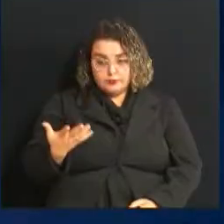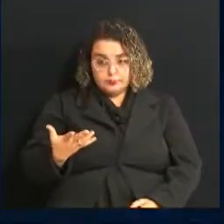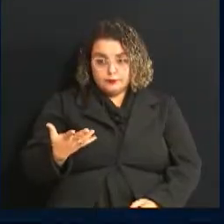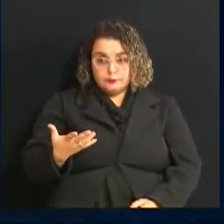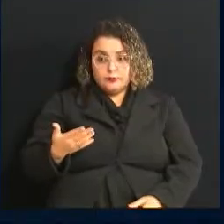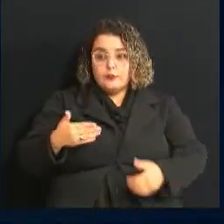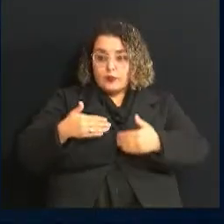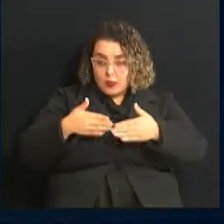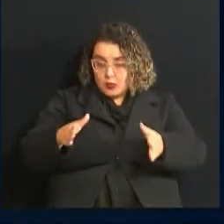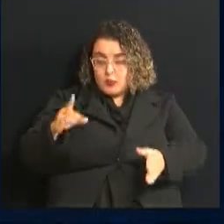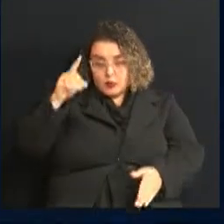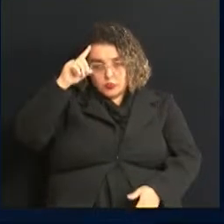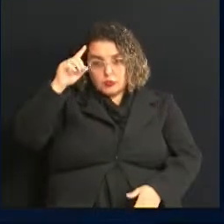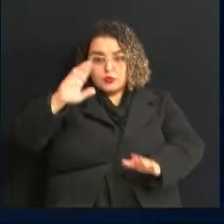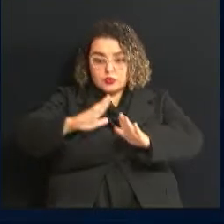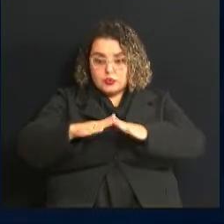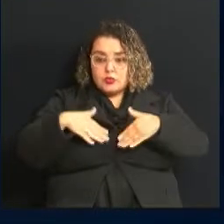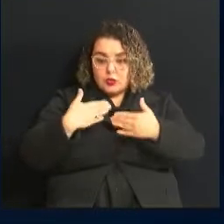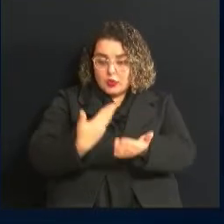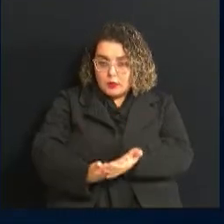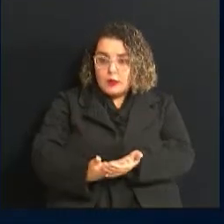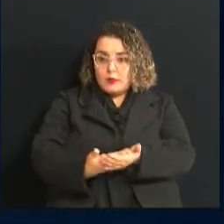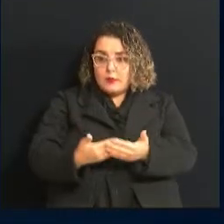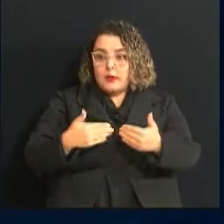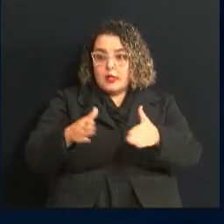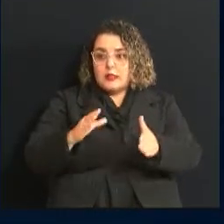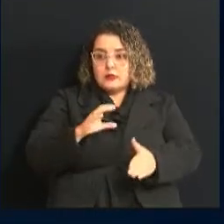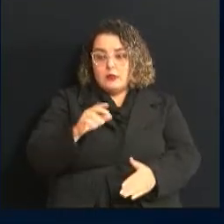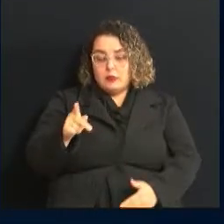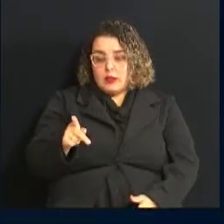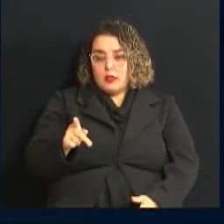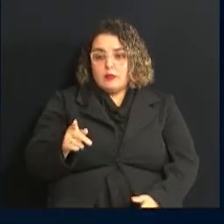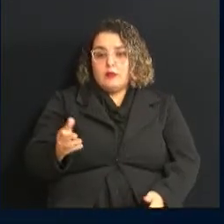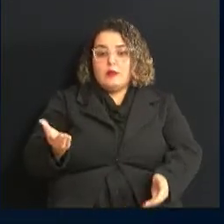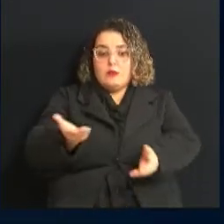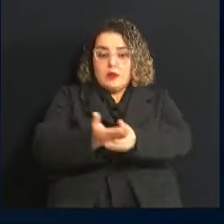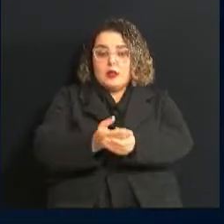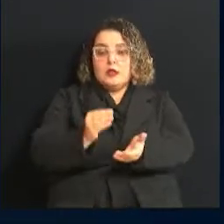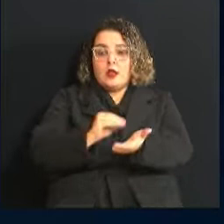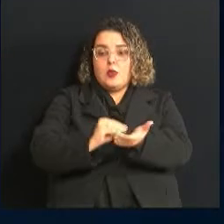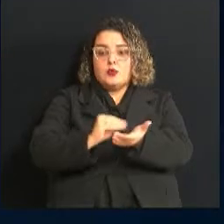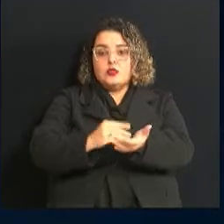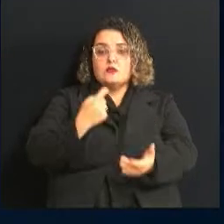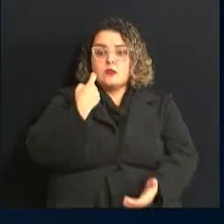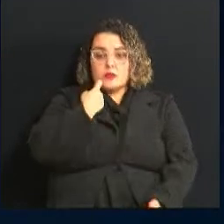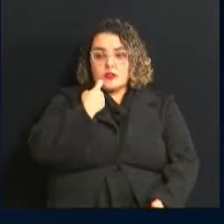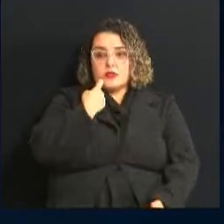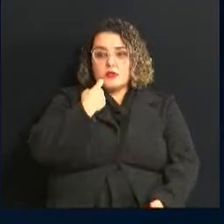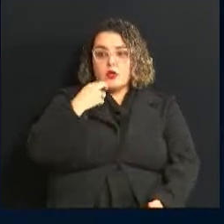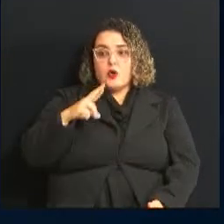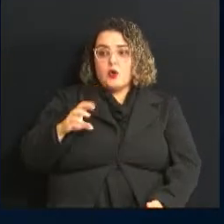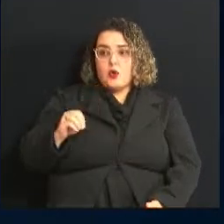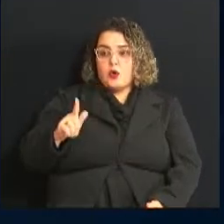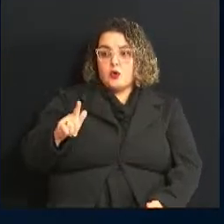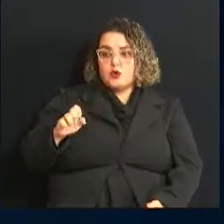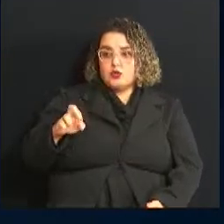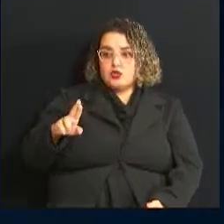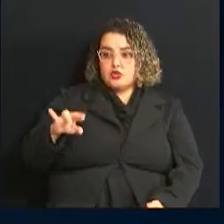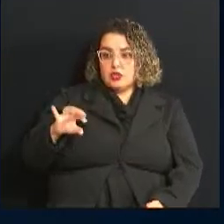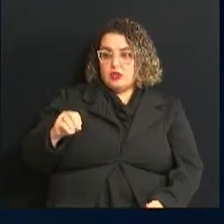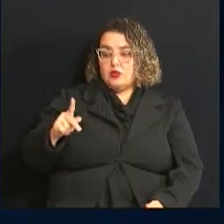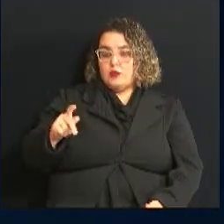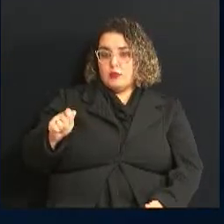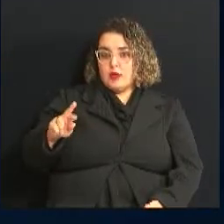dia, o requerimento pela abertura da CP, que foi protocolado na última sexta-feira por Rogério Parada, presidente